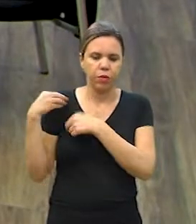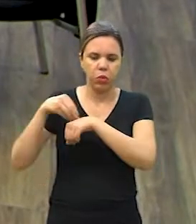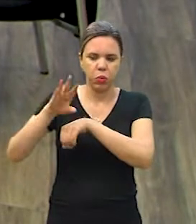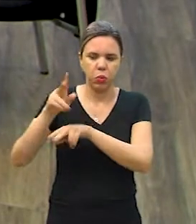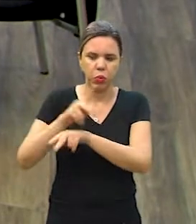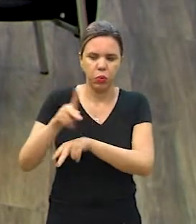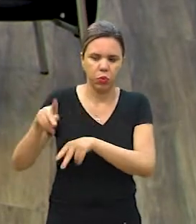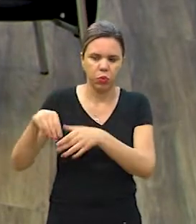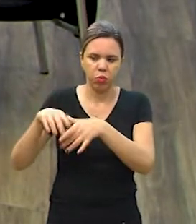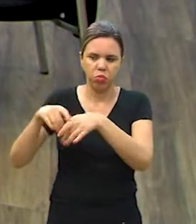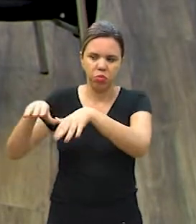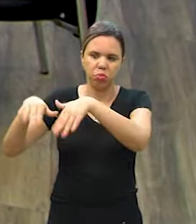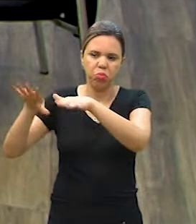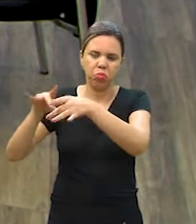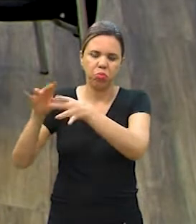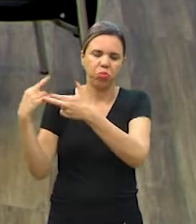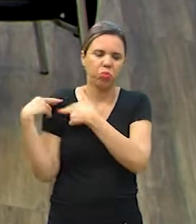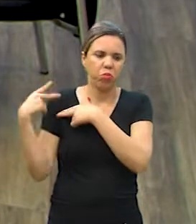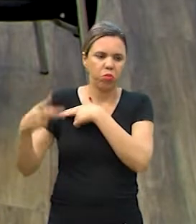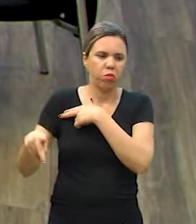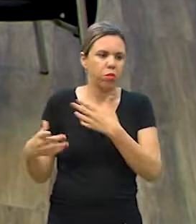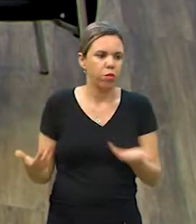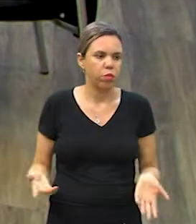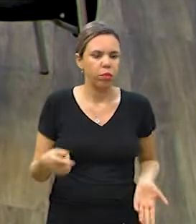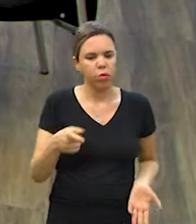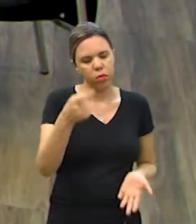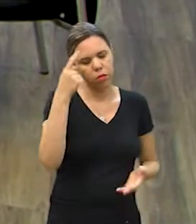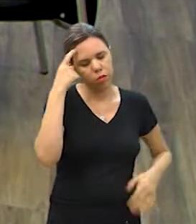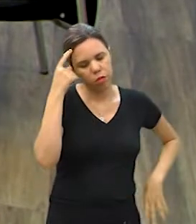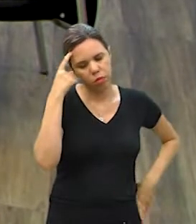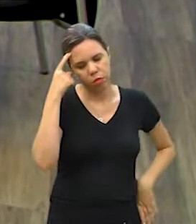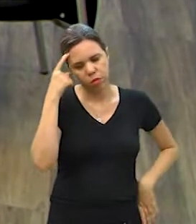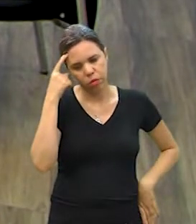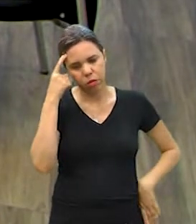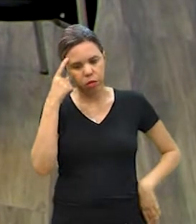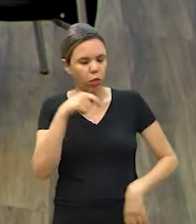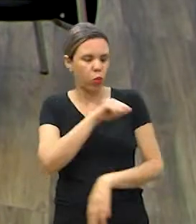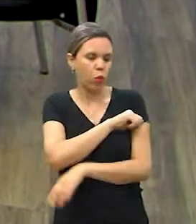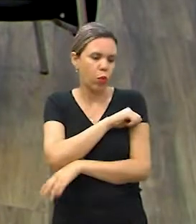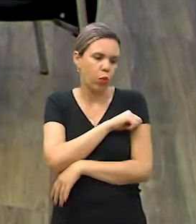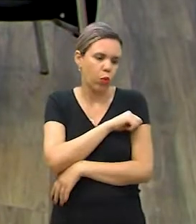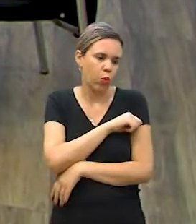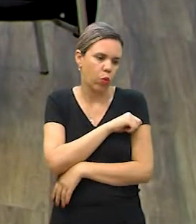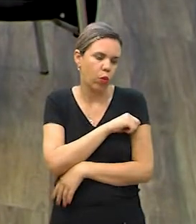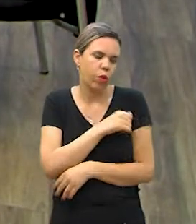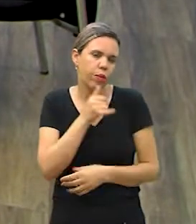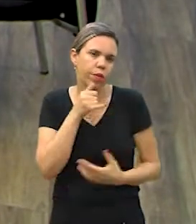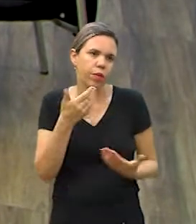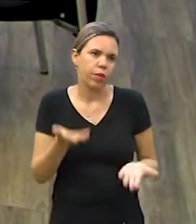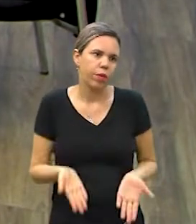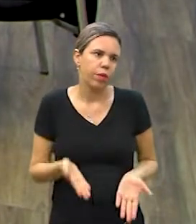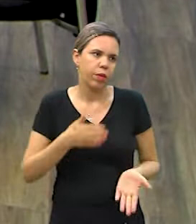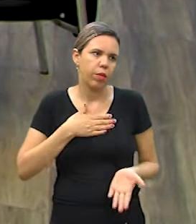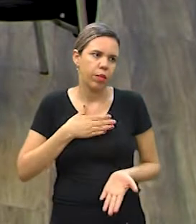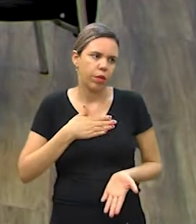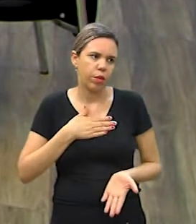responsabilidade está no professor. Total responsabilidade. Aí você chega com um aluno, no nosso caso